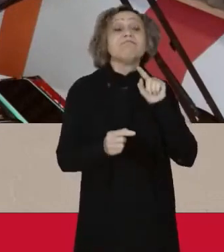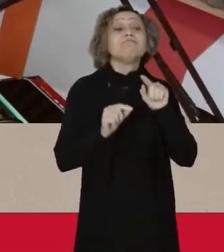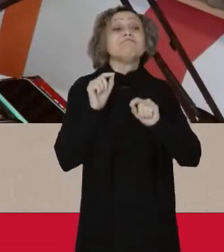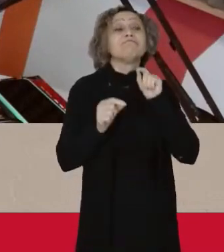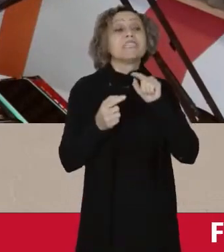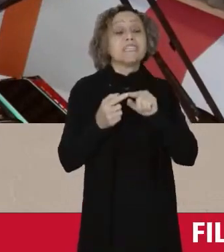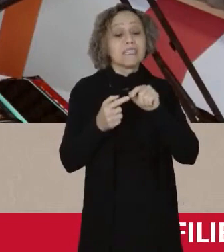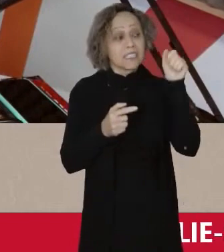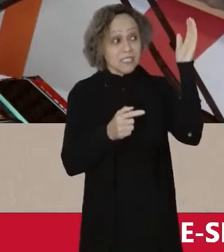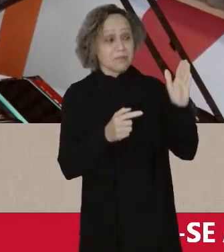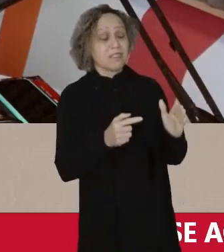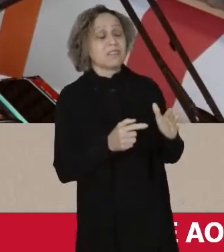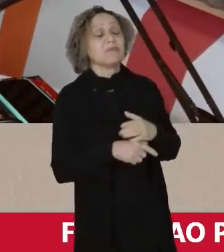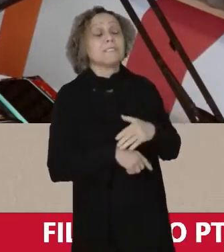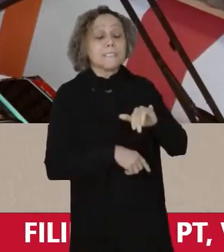de vida.